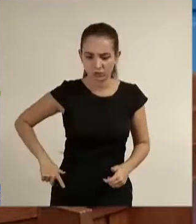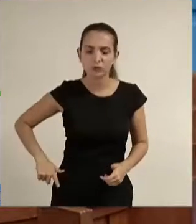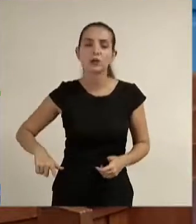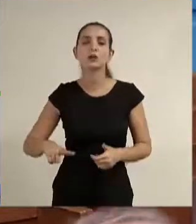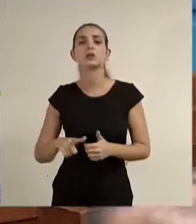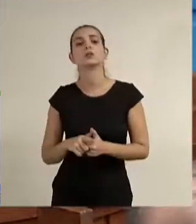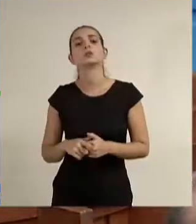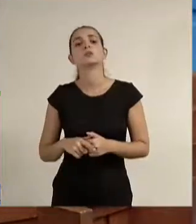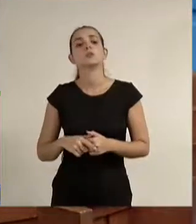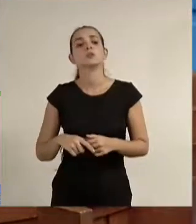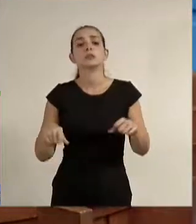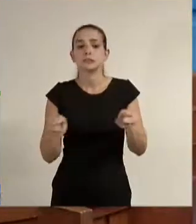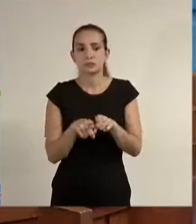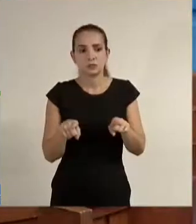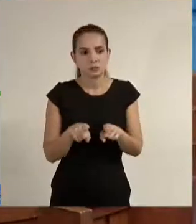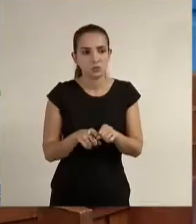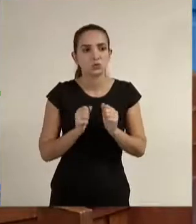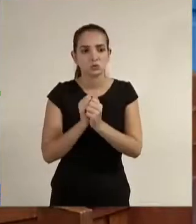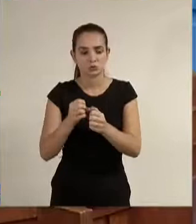ao Ministério da Saúde.